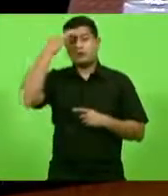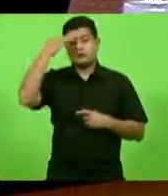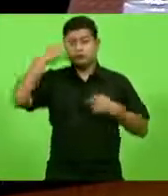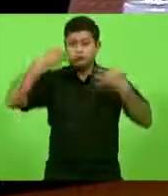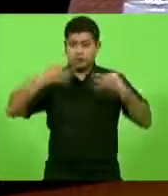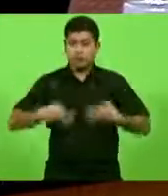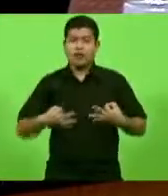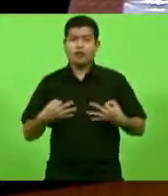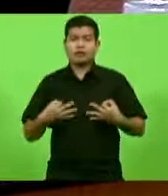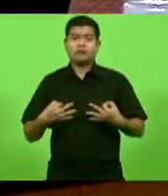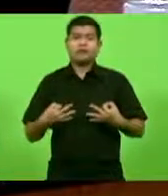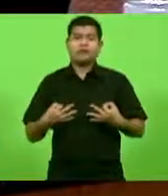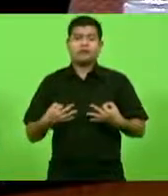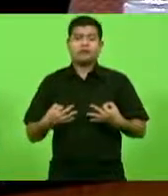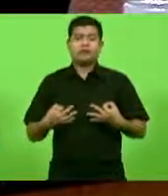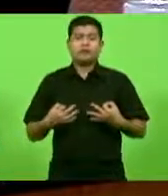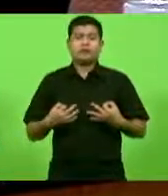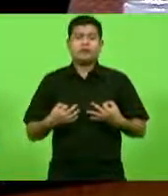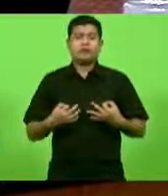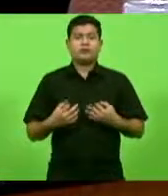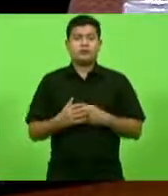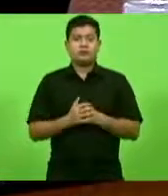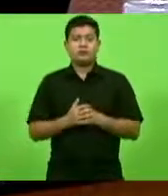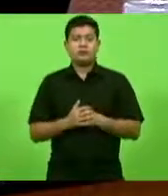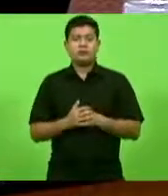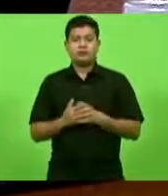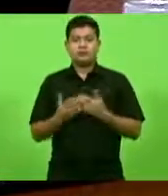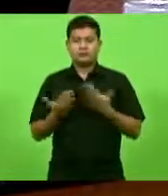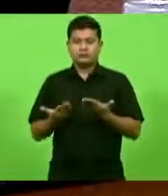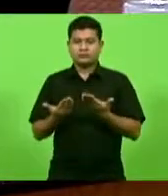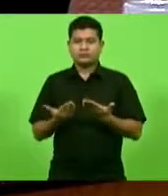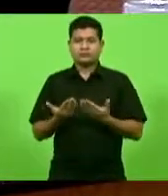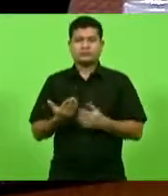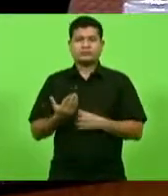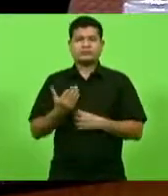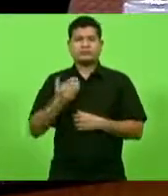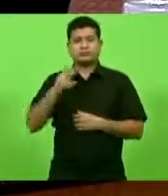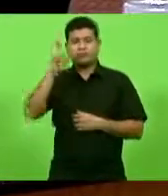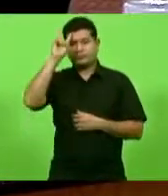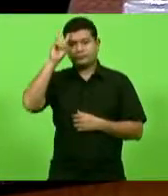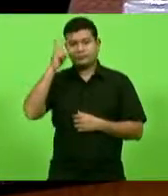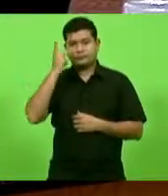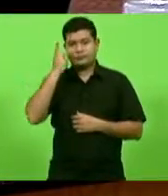deputado Géri, que estava aqui presente, o deputado Milton Obos, deputado Marlene Fengler.